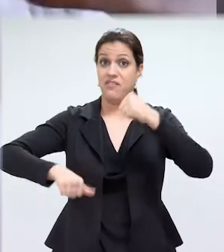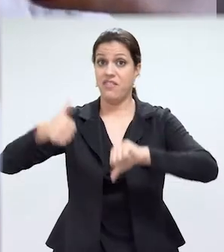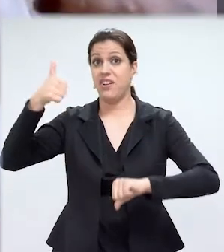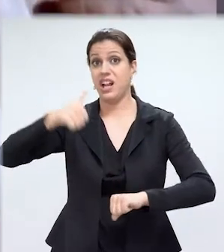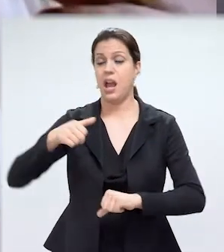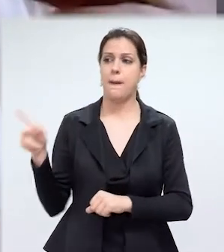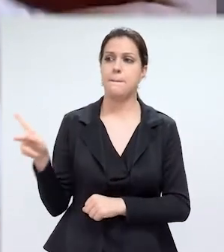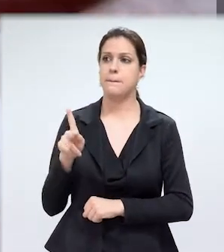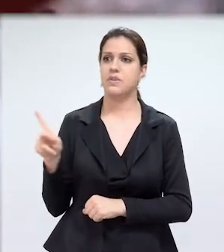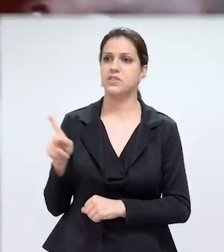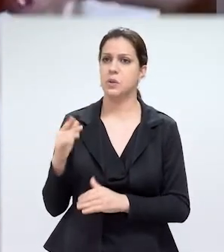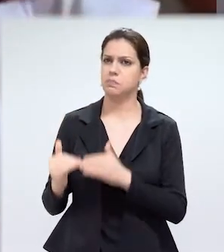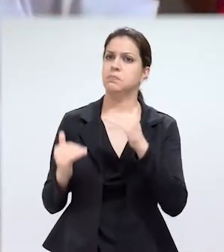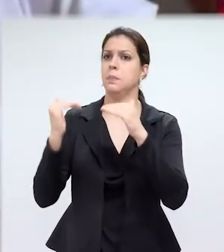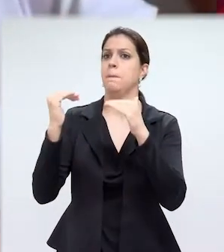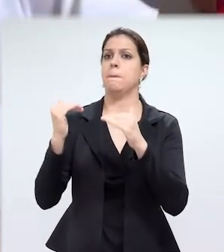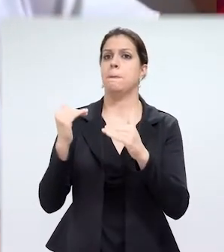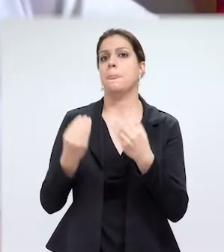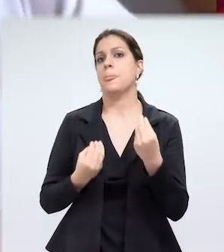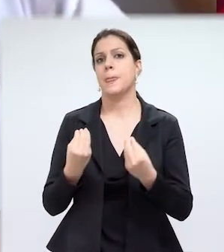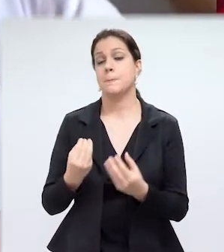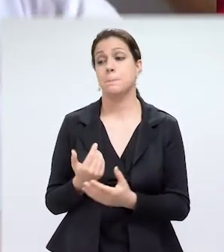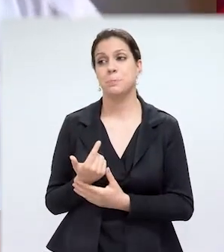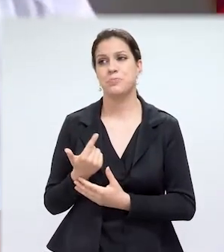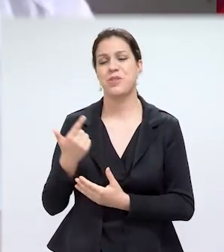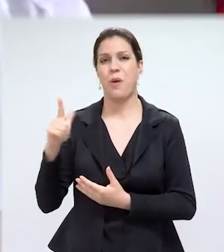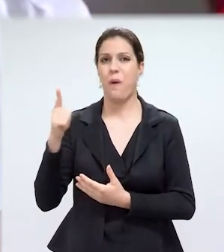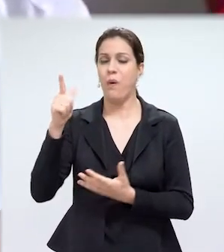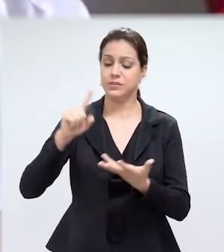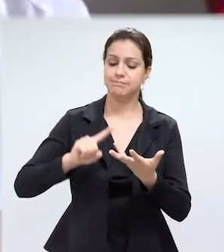ser avaliado por